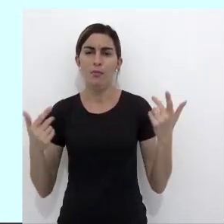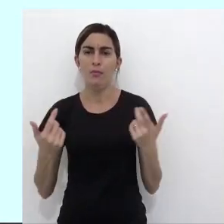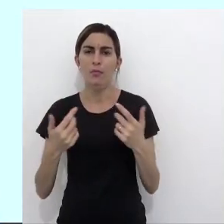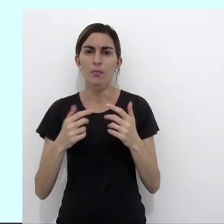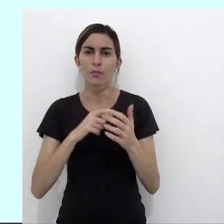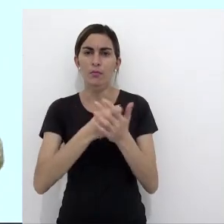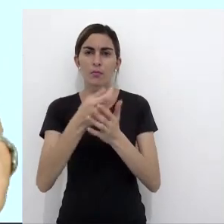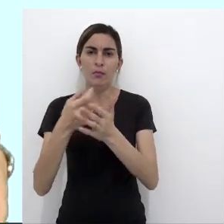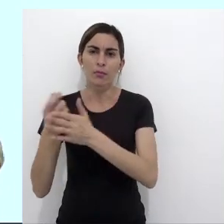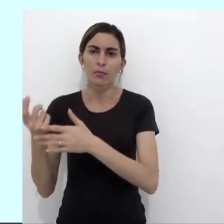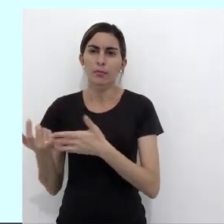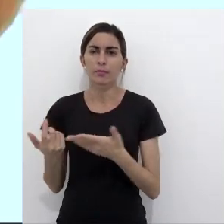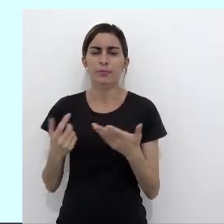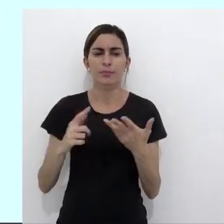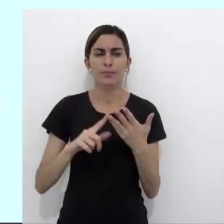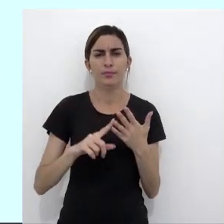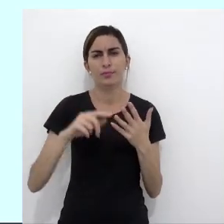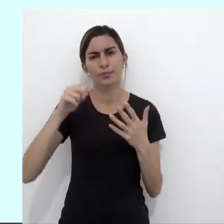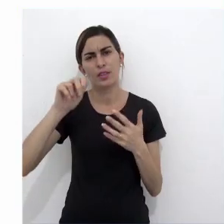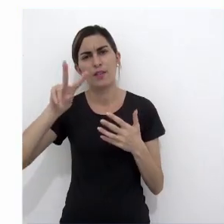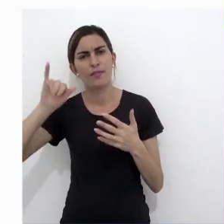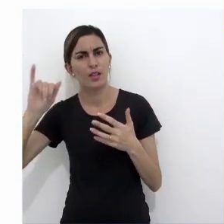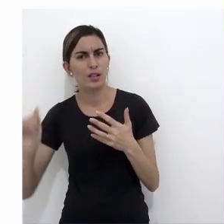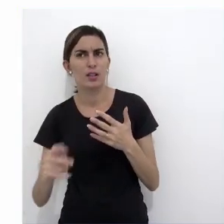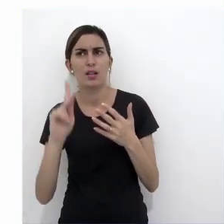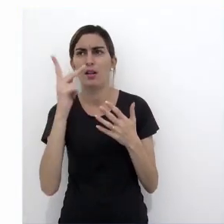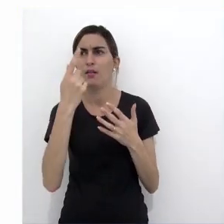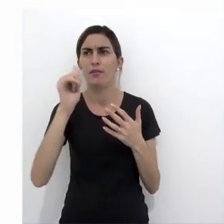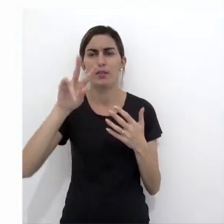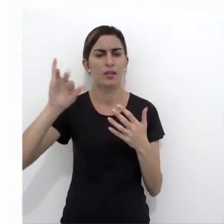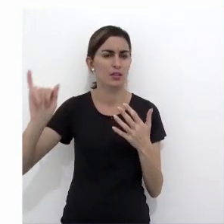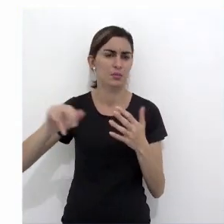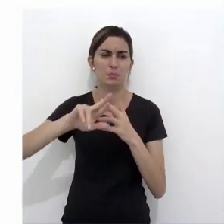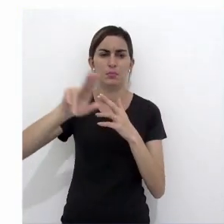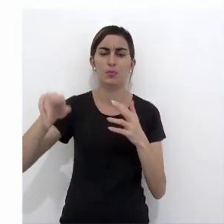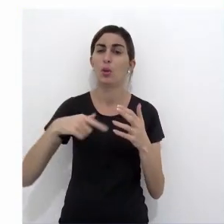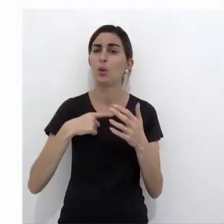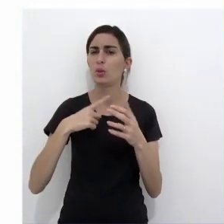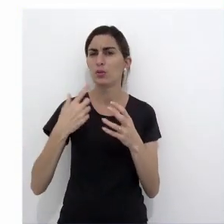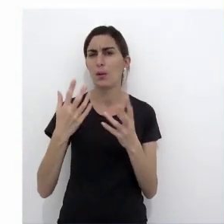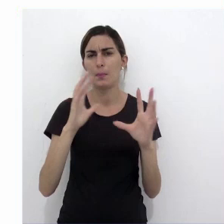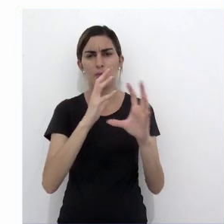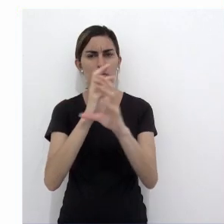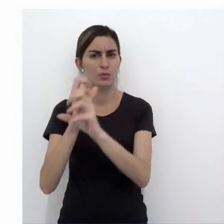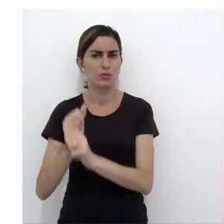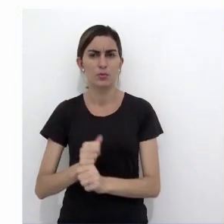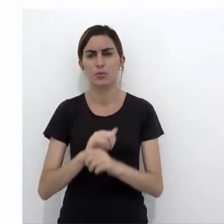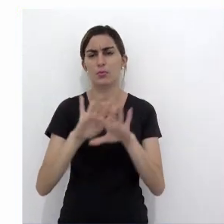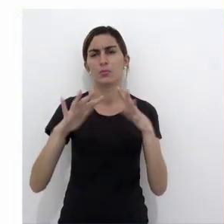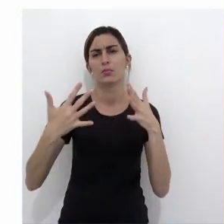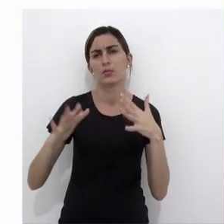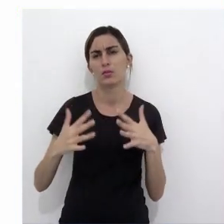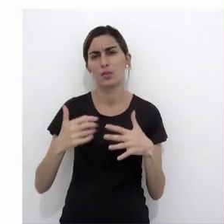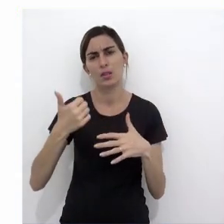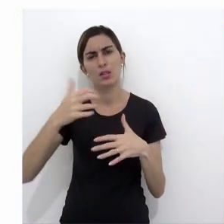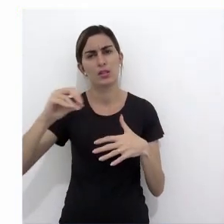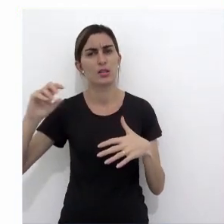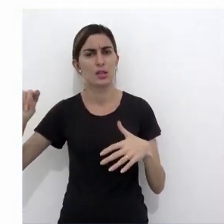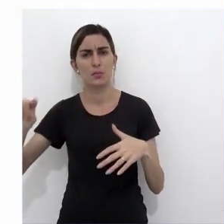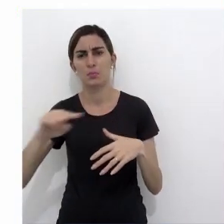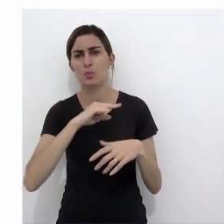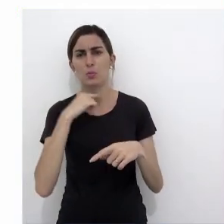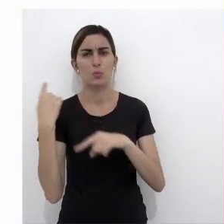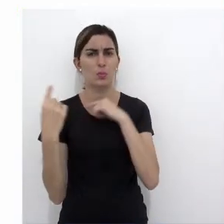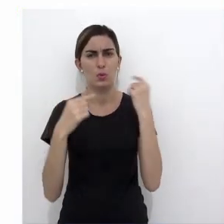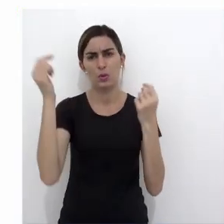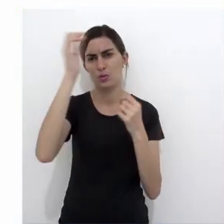do Tuiuti, o Havaí e assim por diante. Então, uma estimativa de que mais de 100 mil mortos no